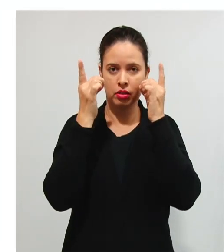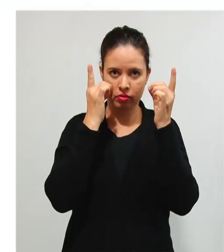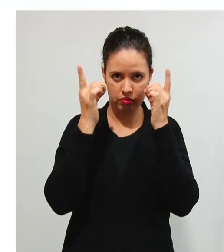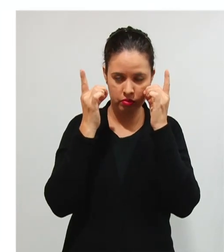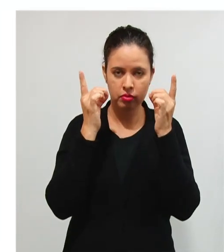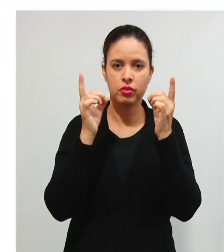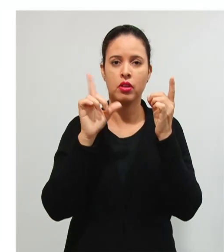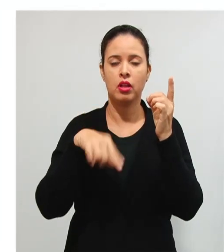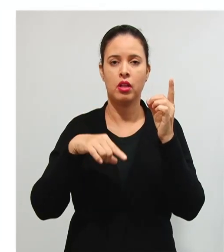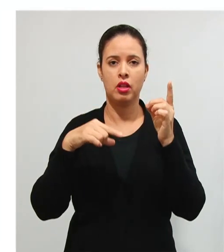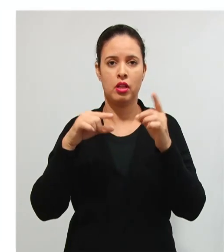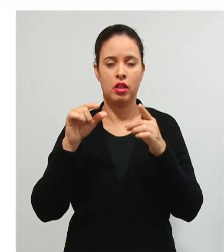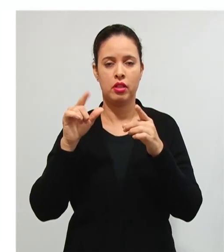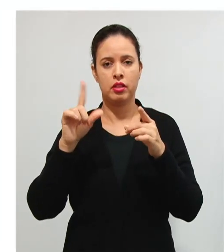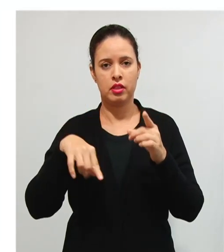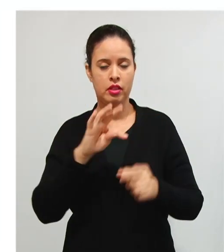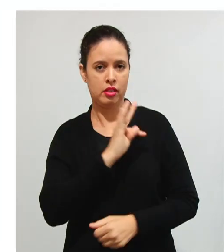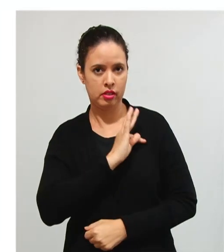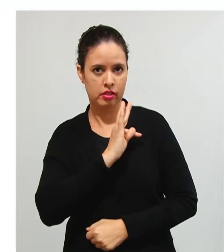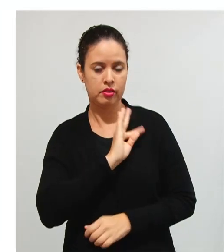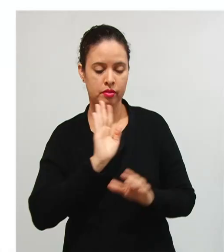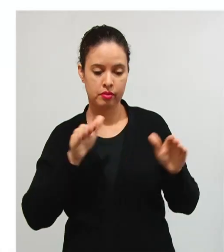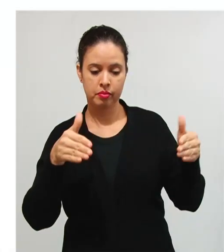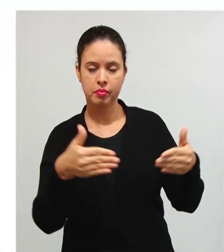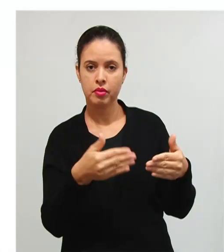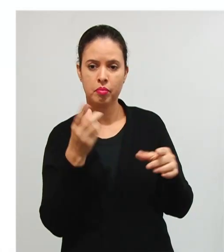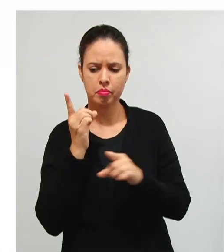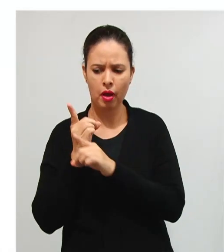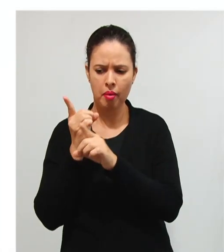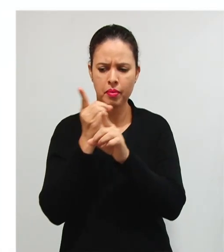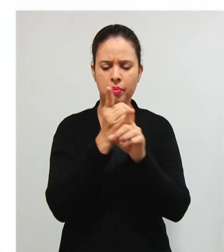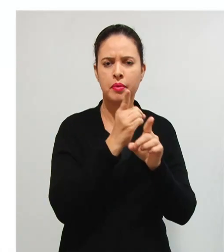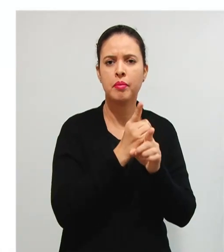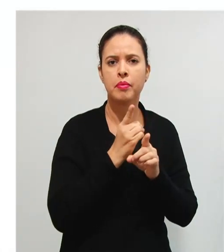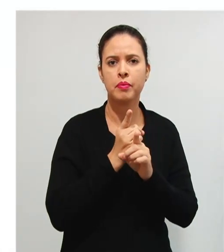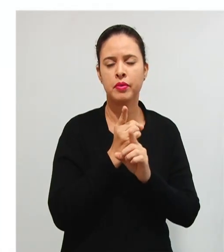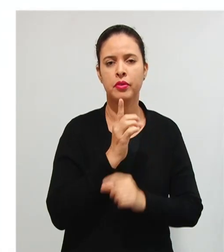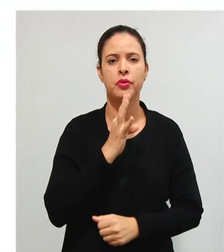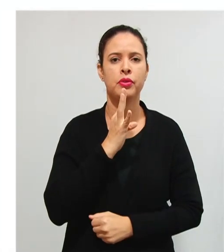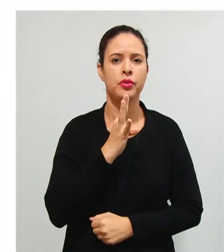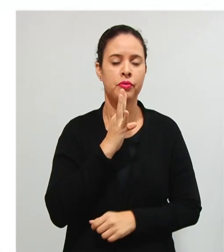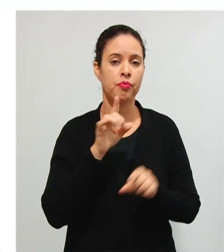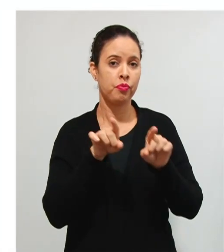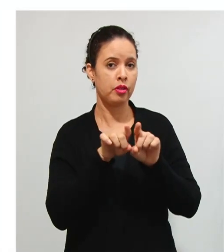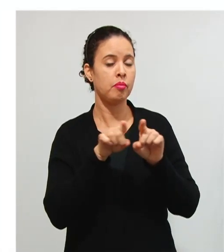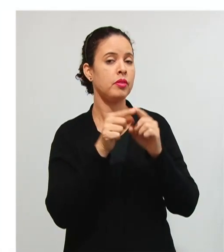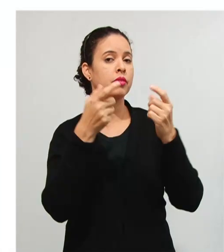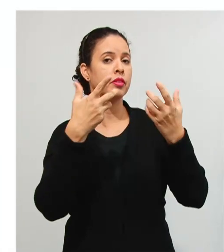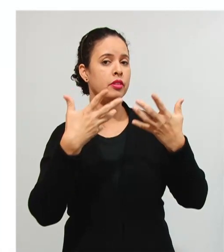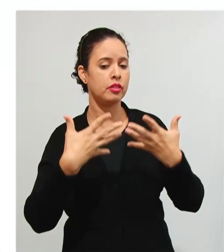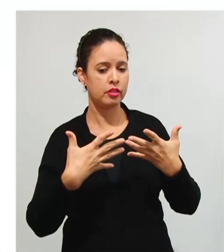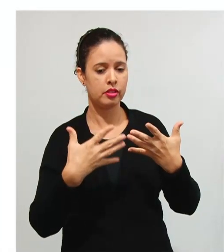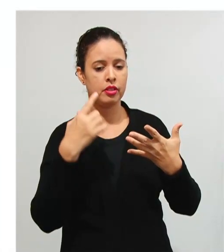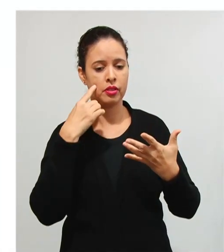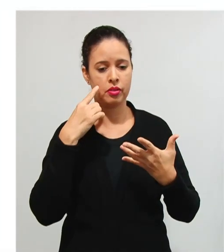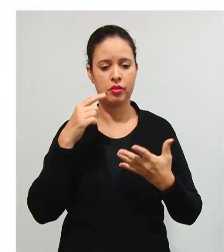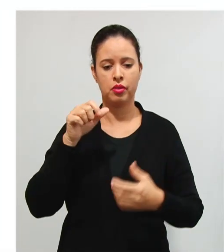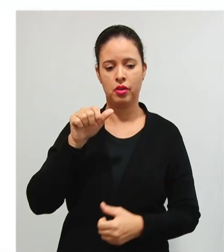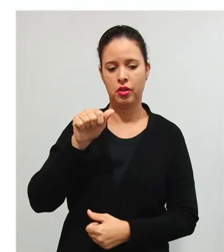por meio de técnicas específicas para a descoberta de conhecimento, também descrito por Whiting e